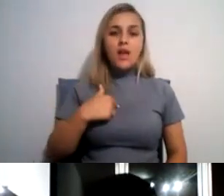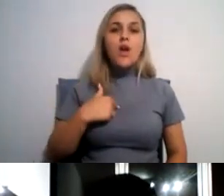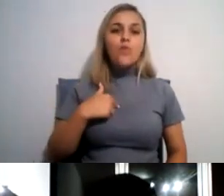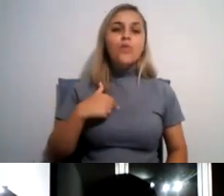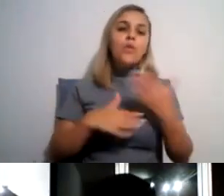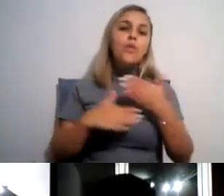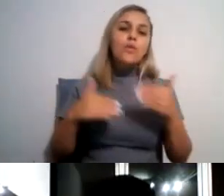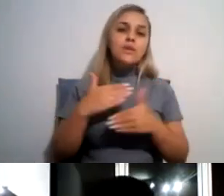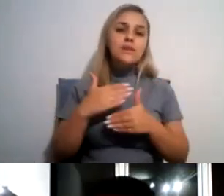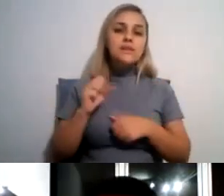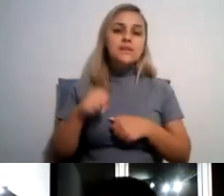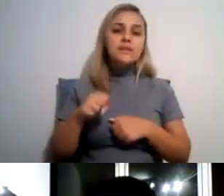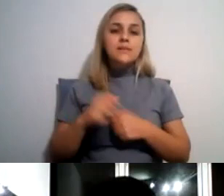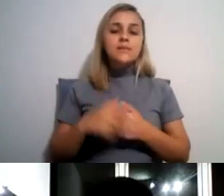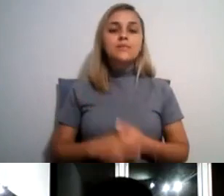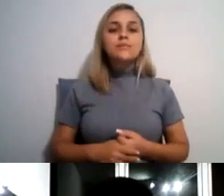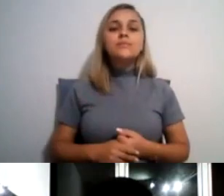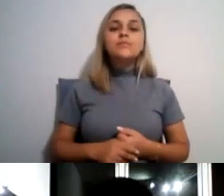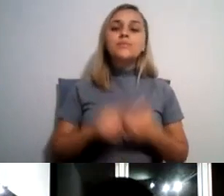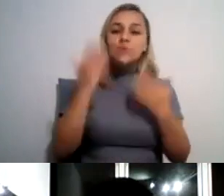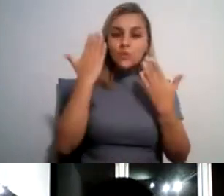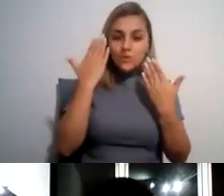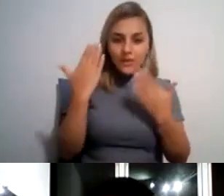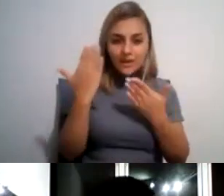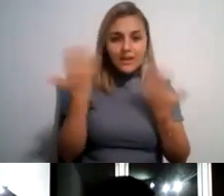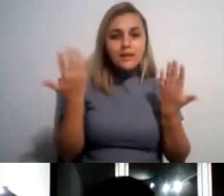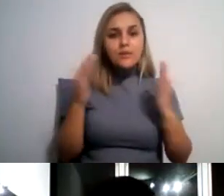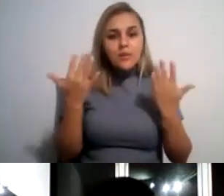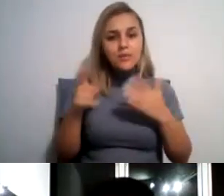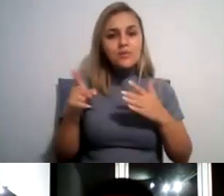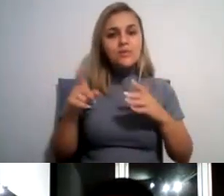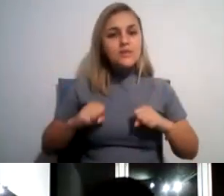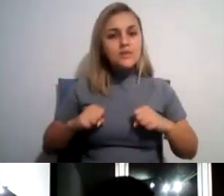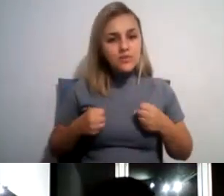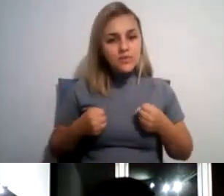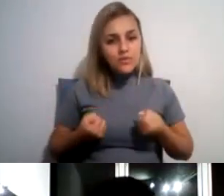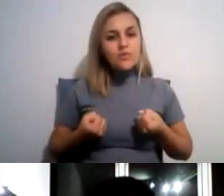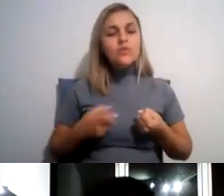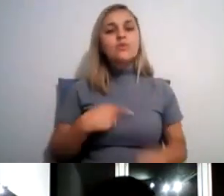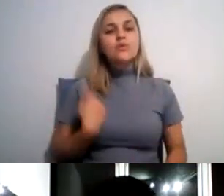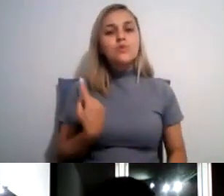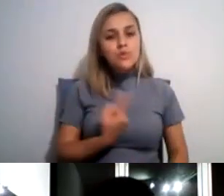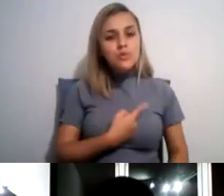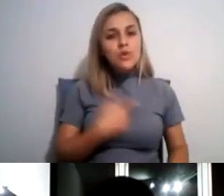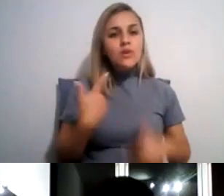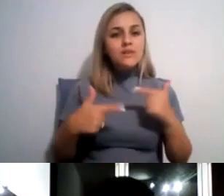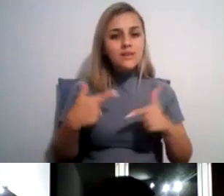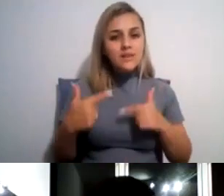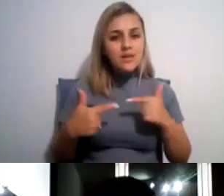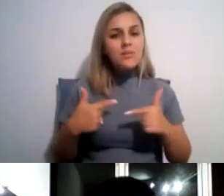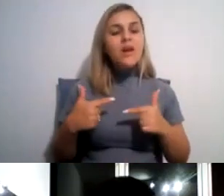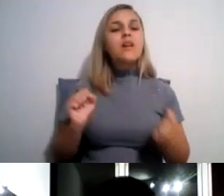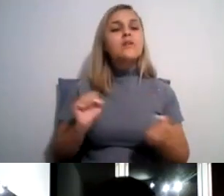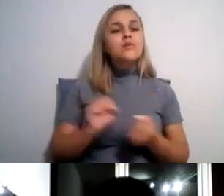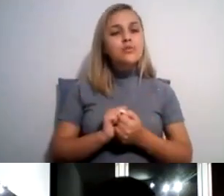E muito bem, muito obrigada, parabéns por toda a sua dedicação aí. A gente que trabalha com pessoas com deficiência sabe que